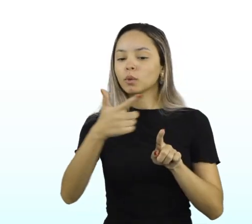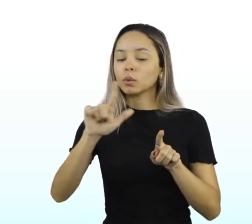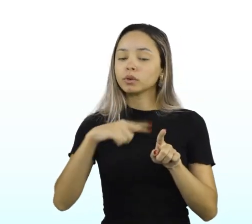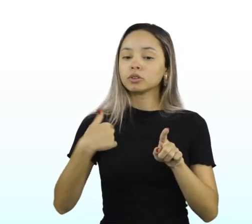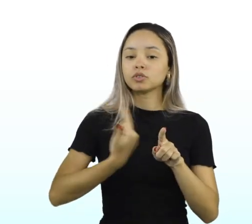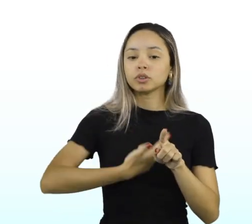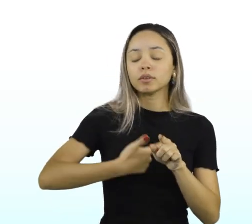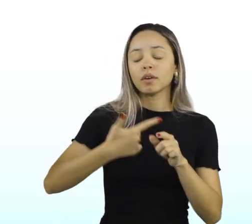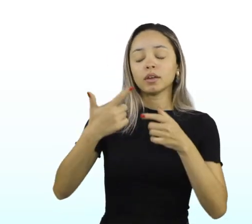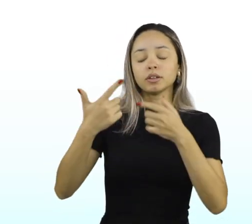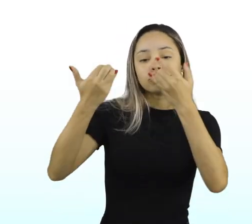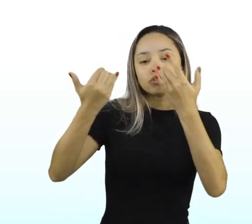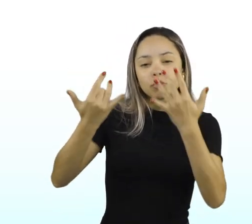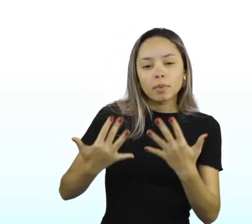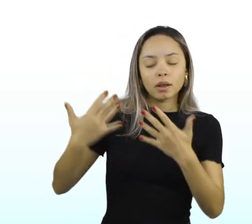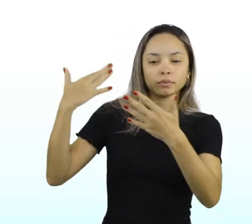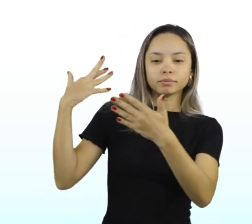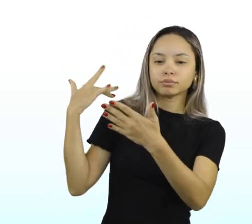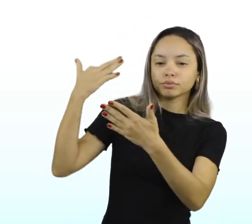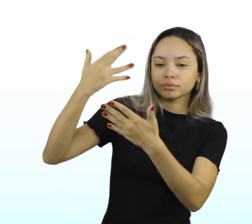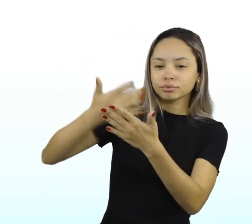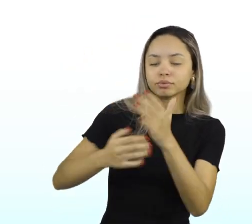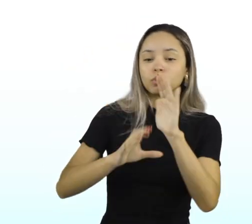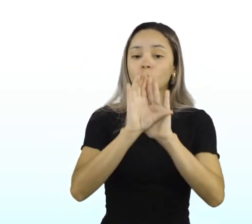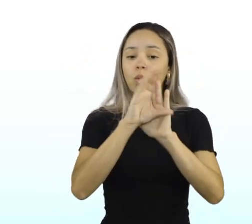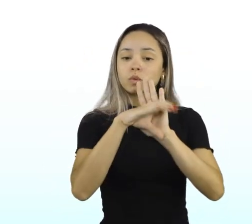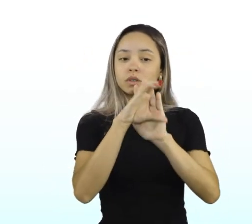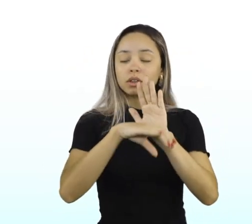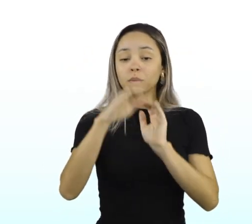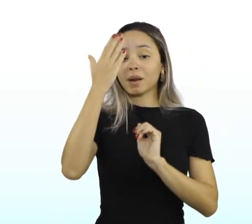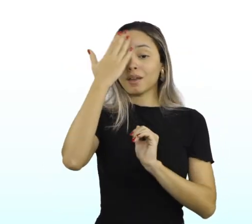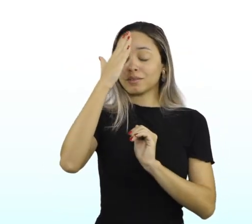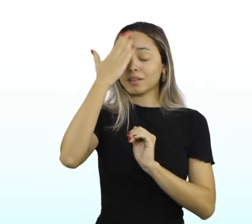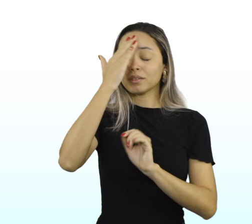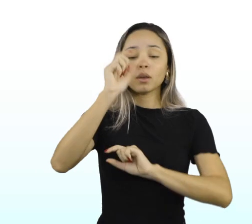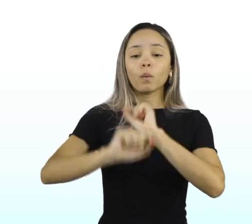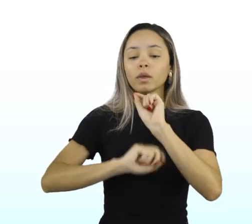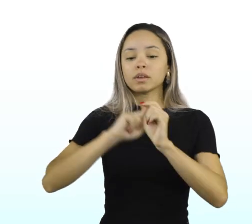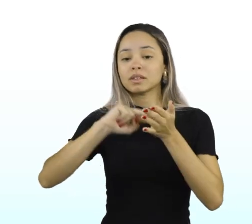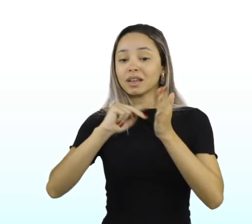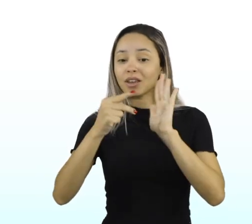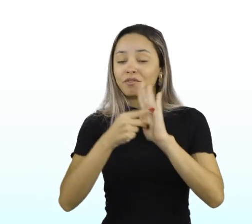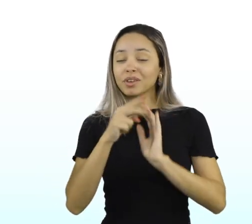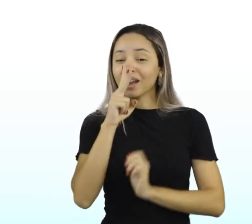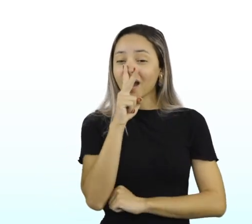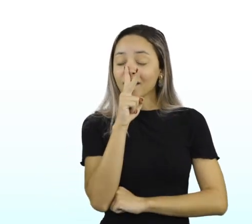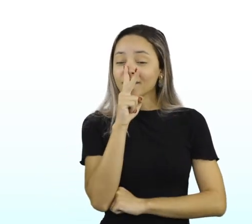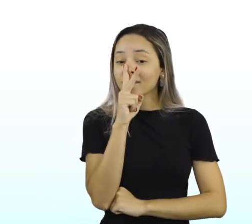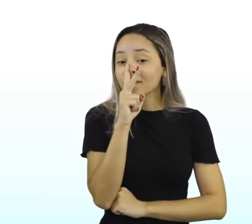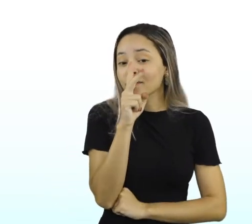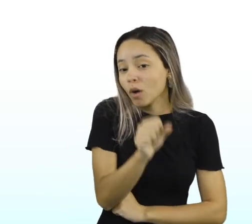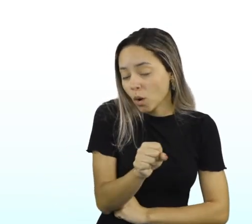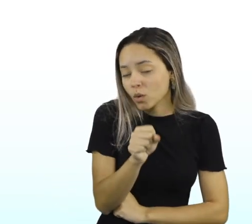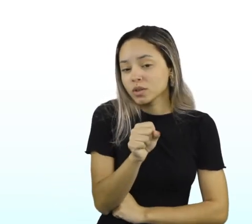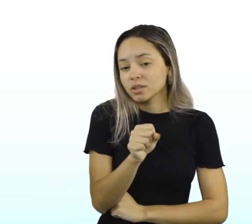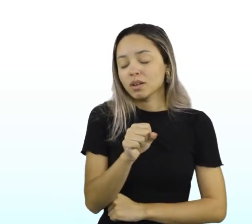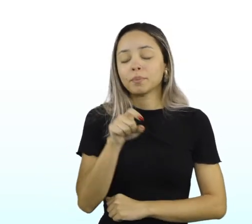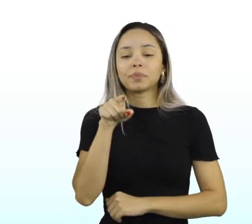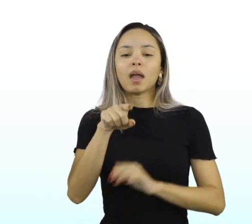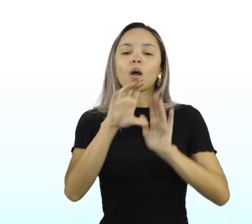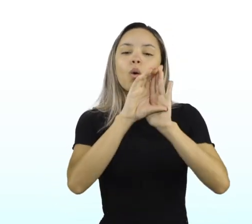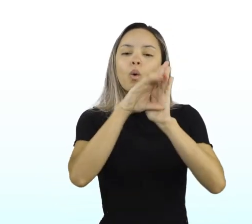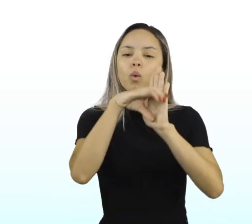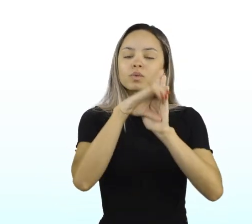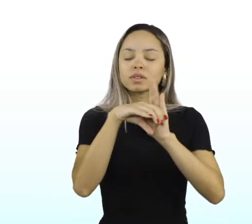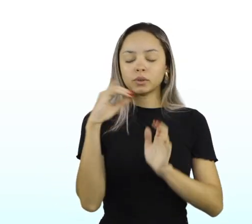no conceito de física e entendemos primeiro o que significa a força. Conceito esse que é